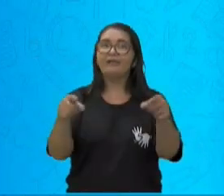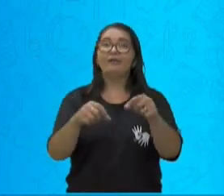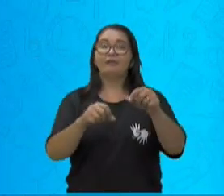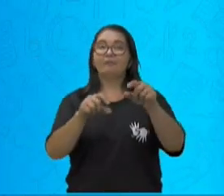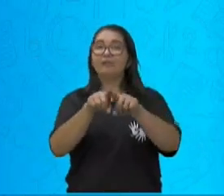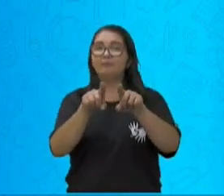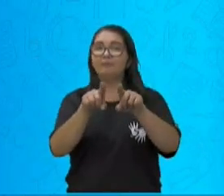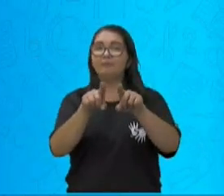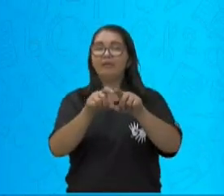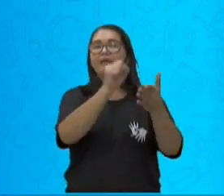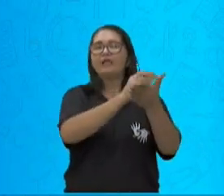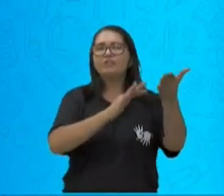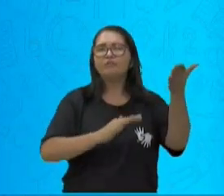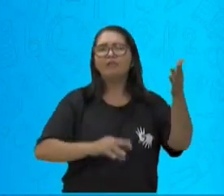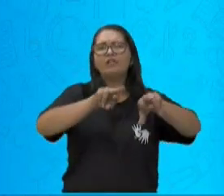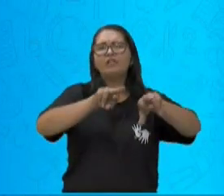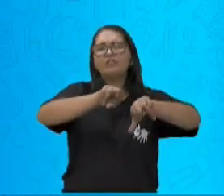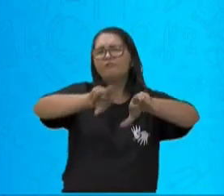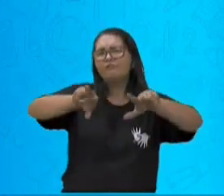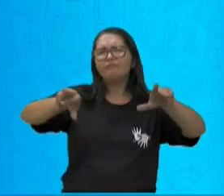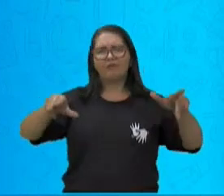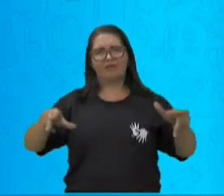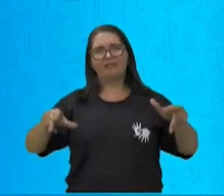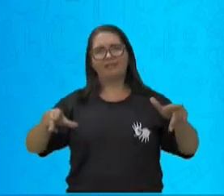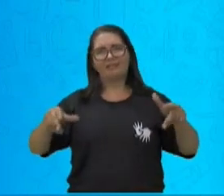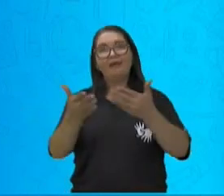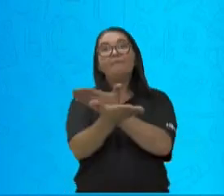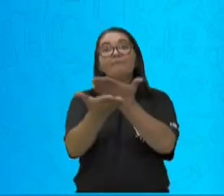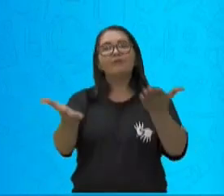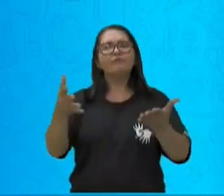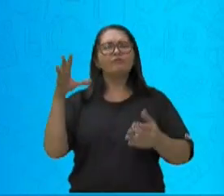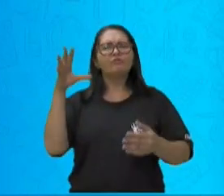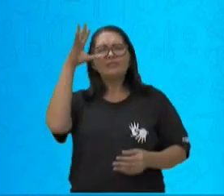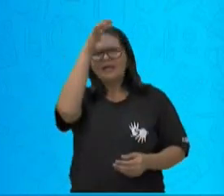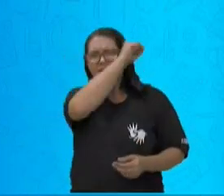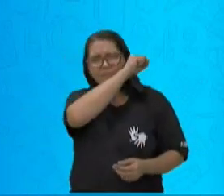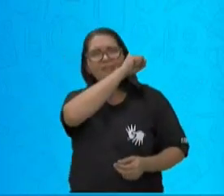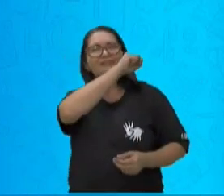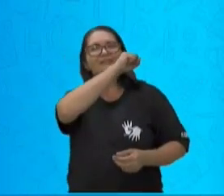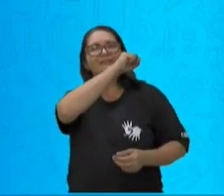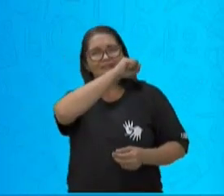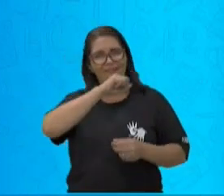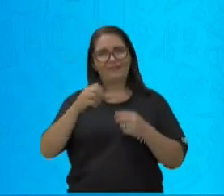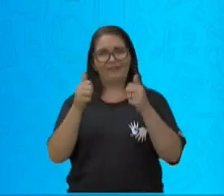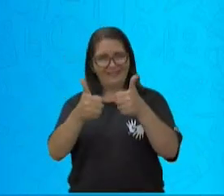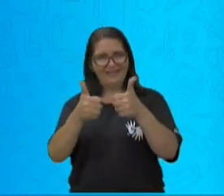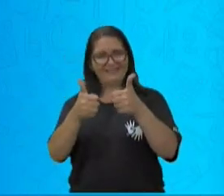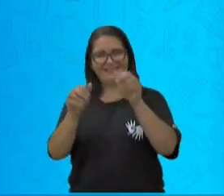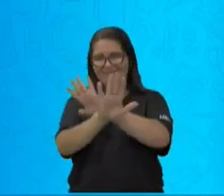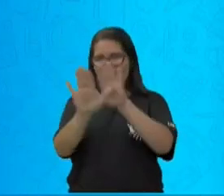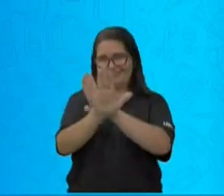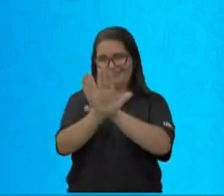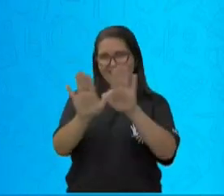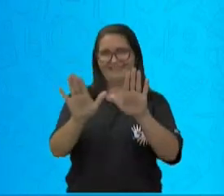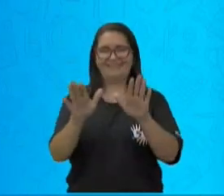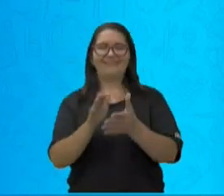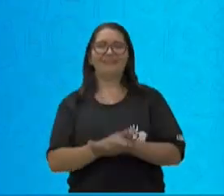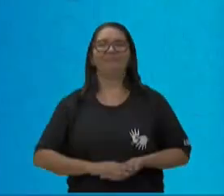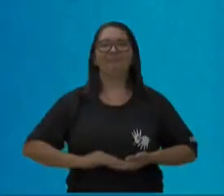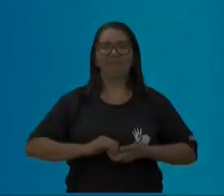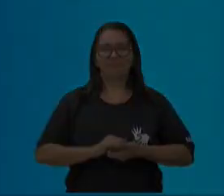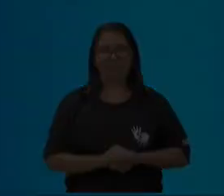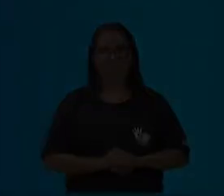SMEDGV, basta apontar a câmera do seu celular na imagem que aparece no canto da tela. Até a próxima. Tchau!